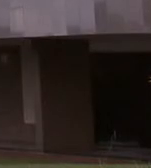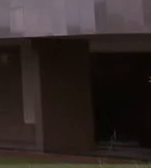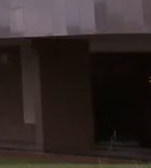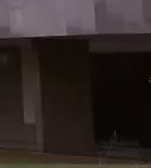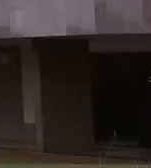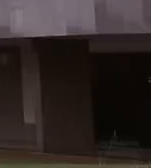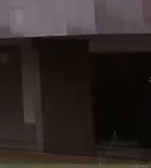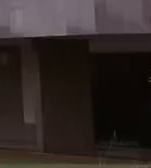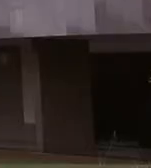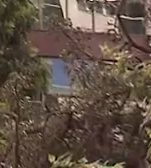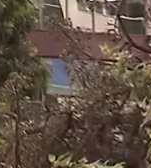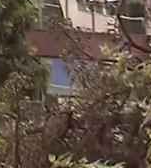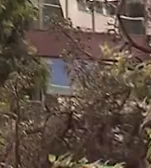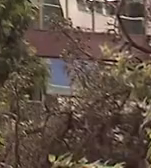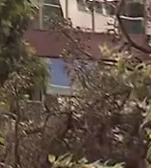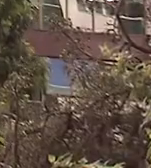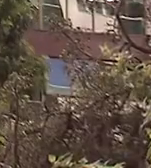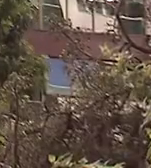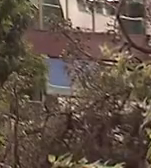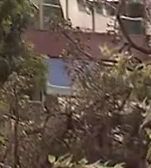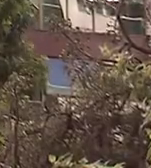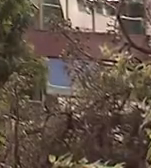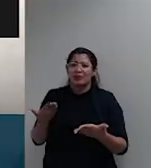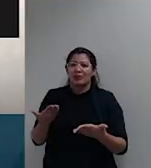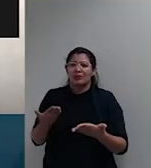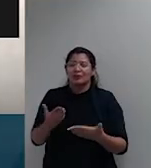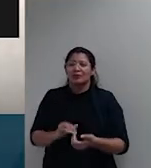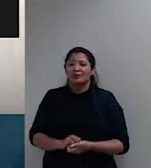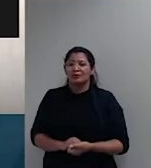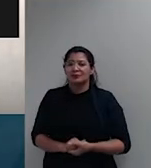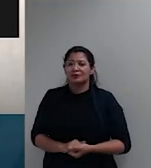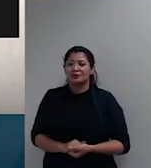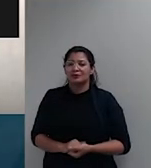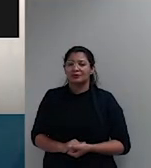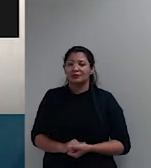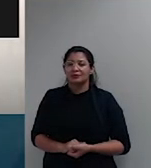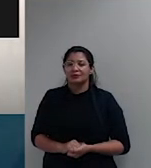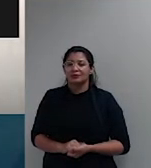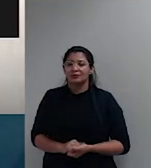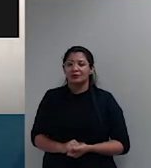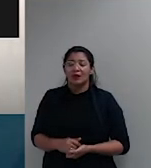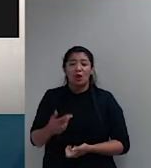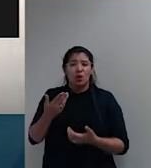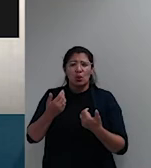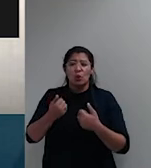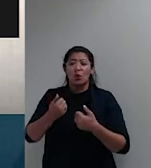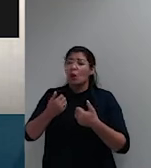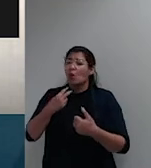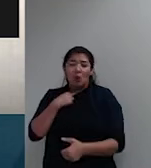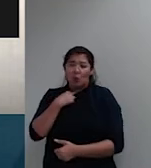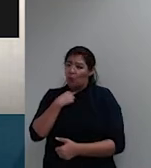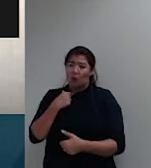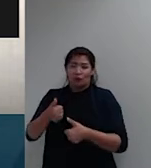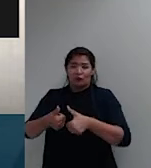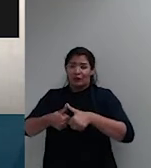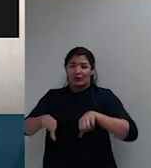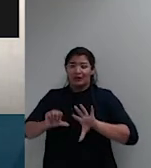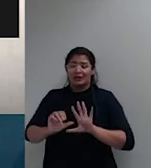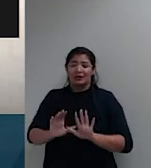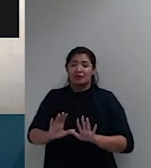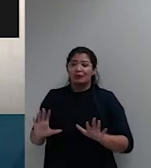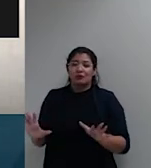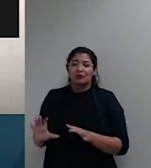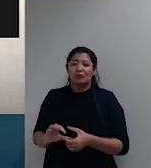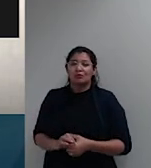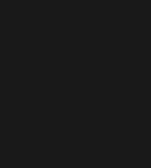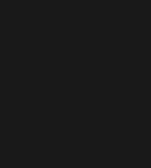Por não ter havido falha na prestação do serviço de corretagem, a quarta turma do STJ afastou a responsabilidade solidária de uma